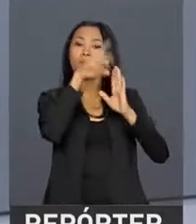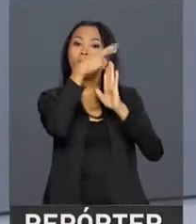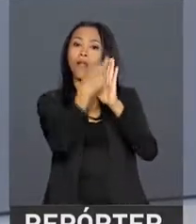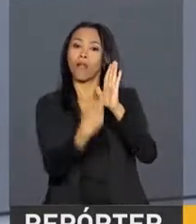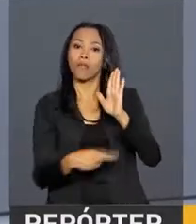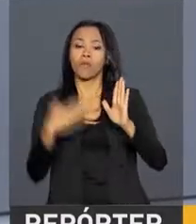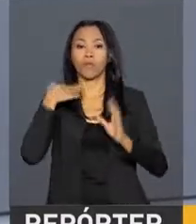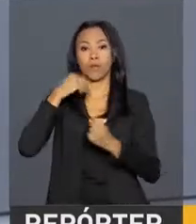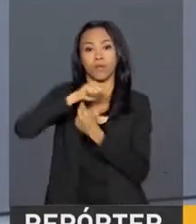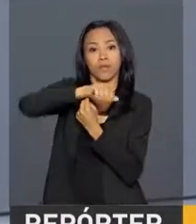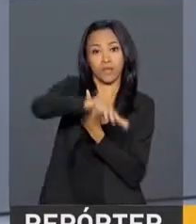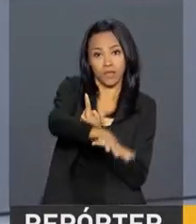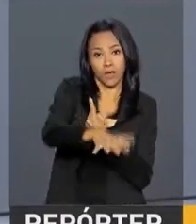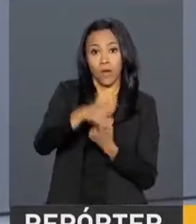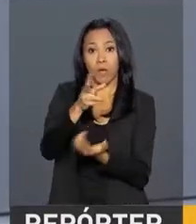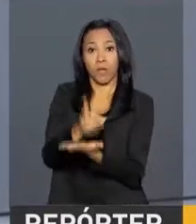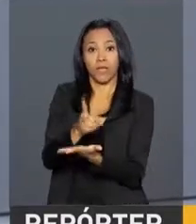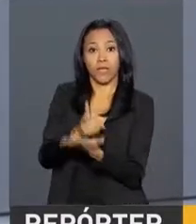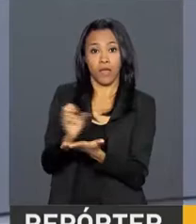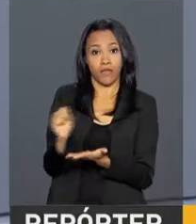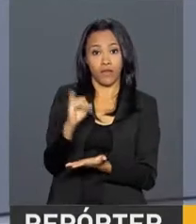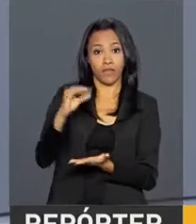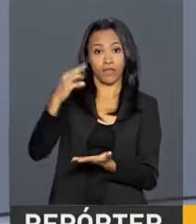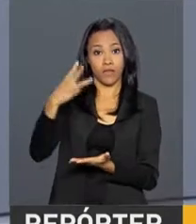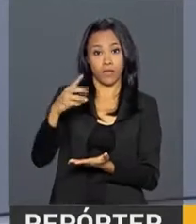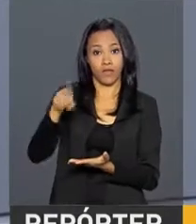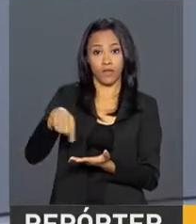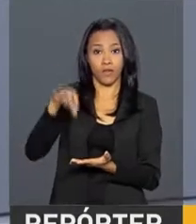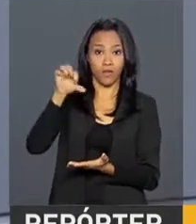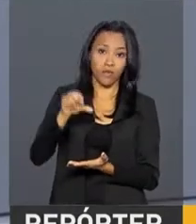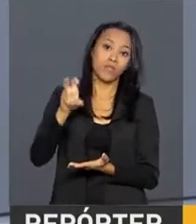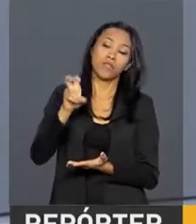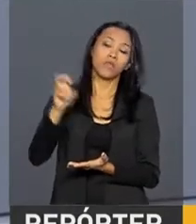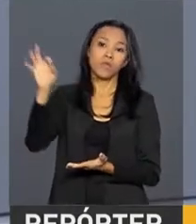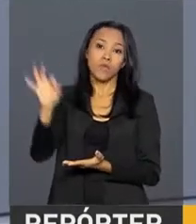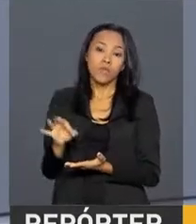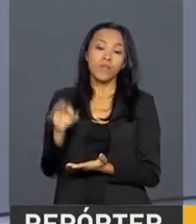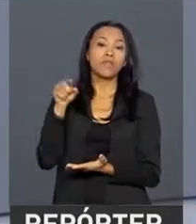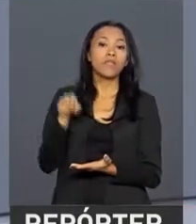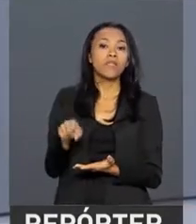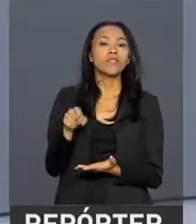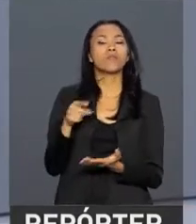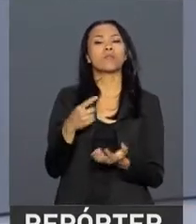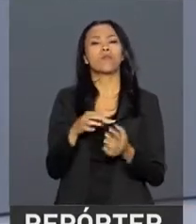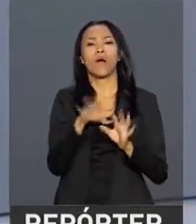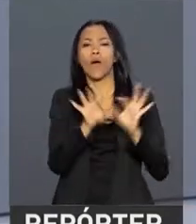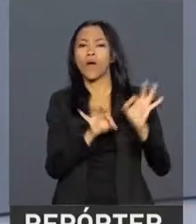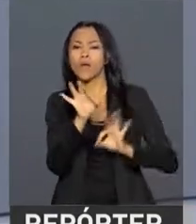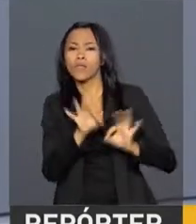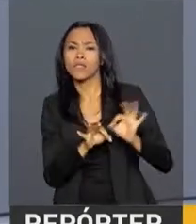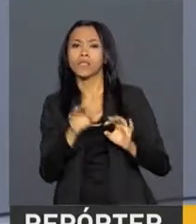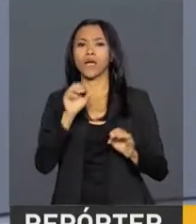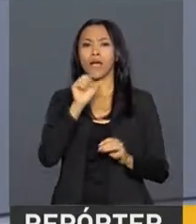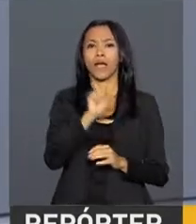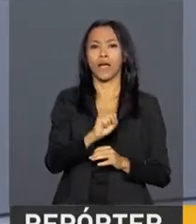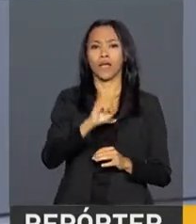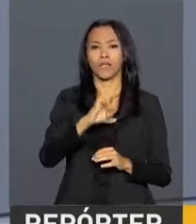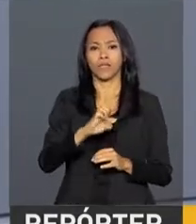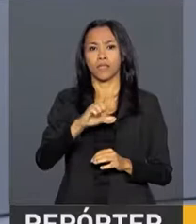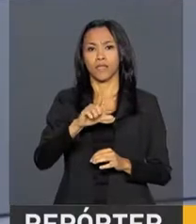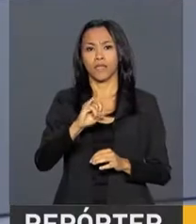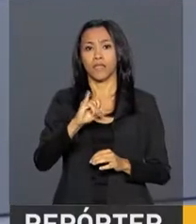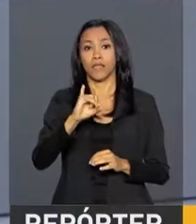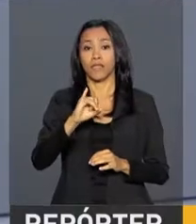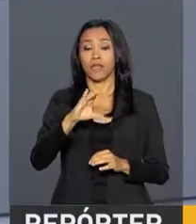foi mantida em 3,95 por cento as projeções levam em consideração a selic a taxa básica de